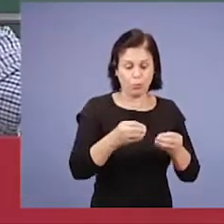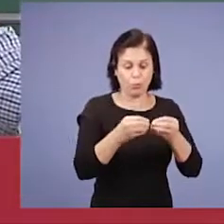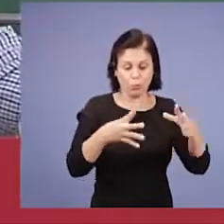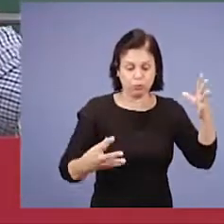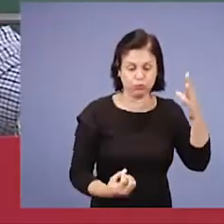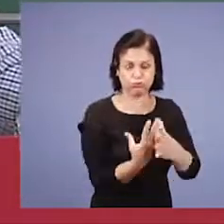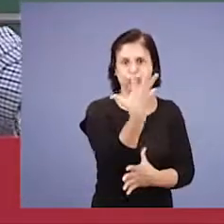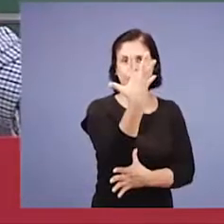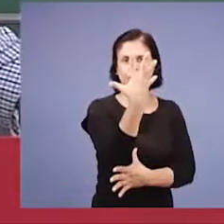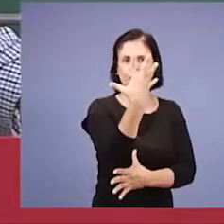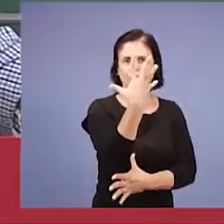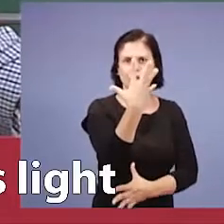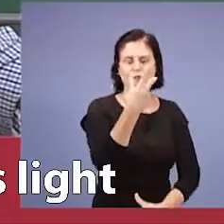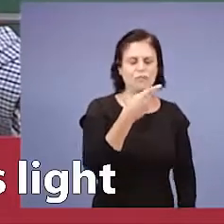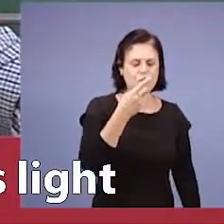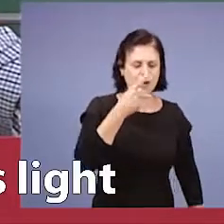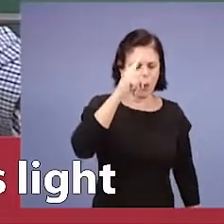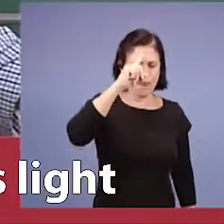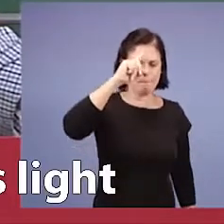deus